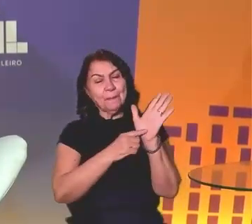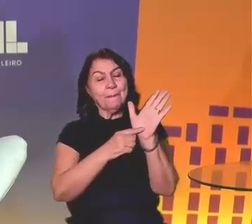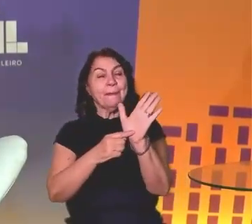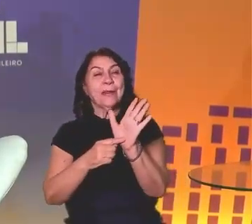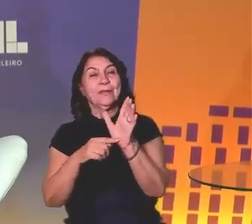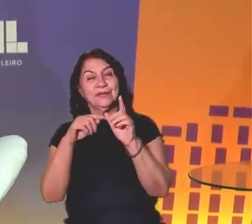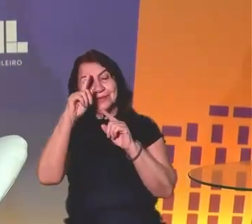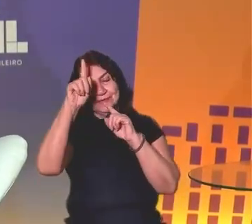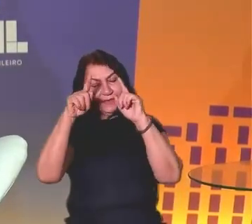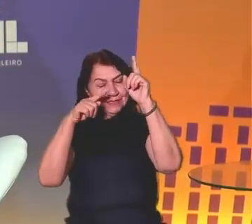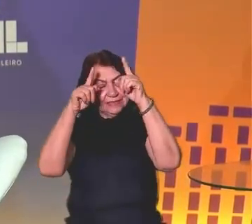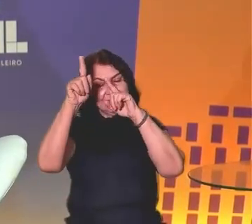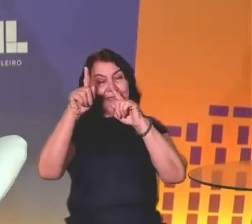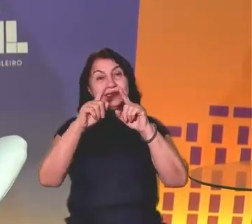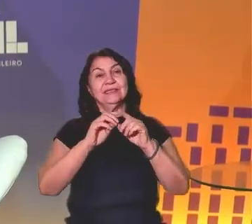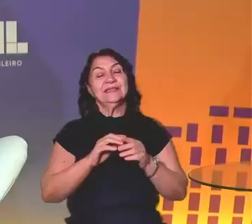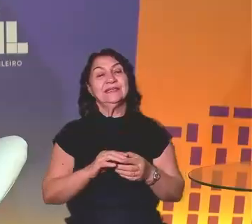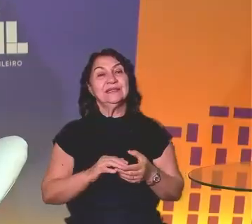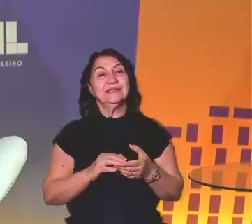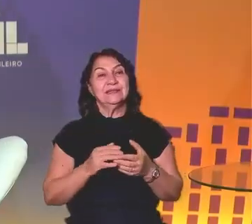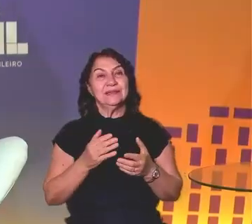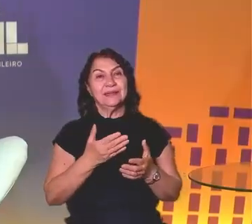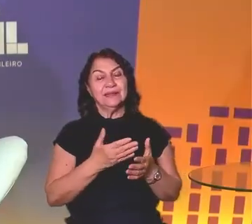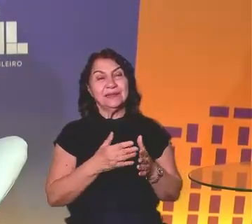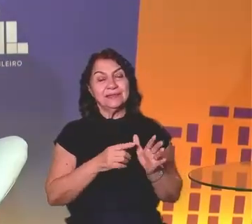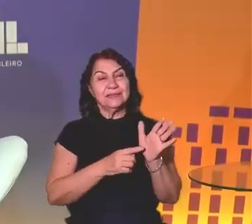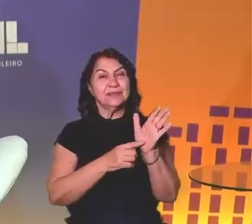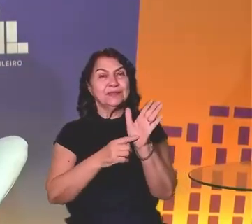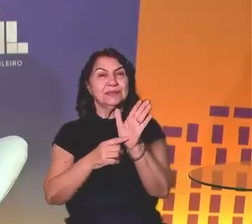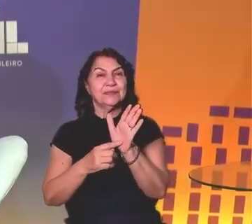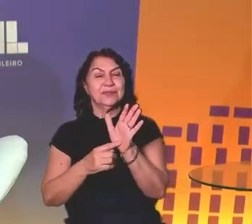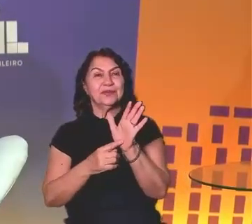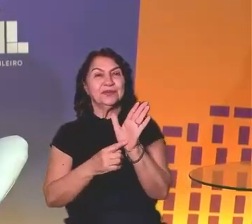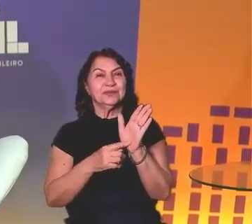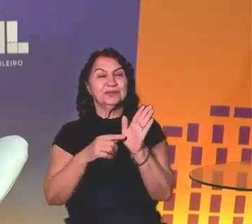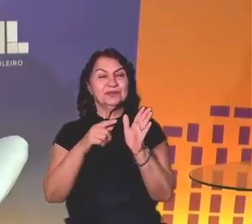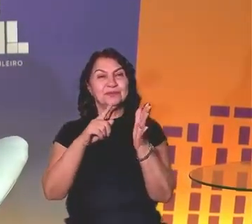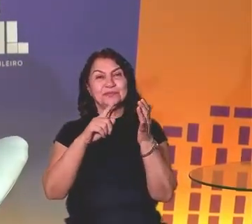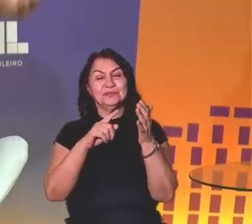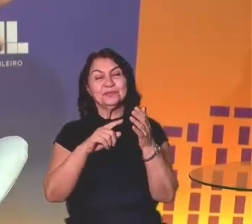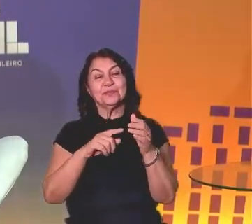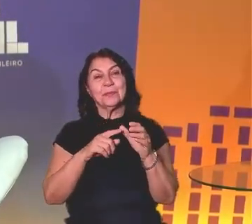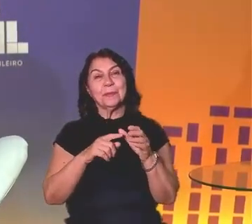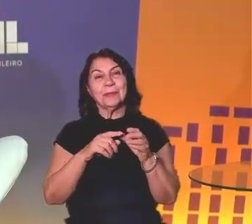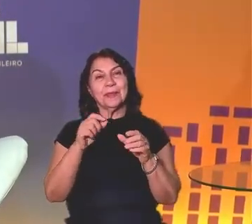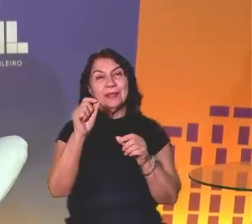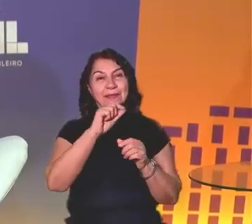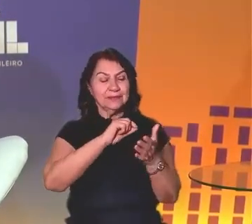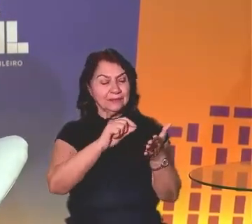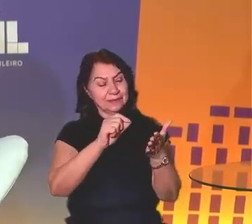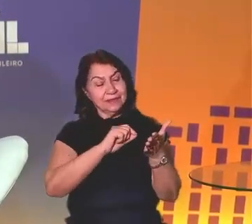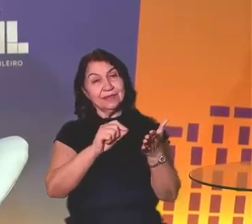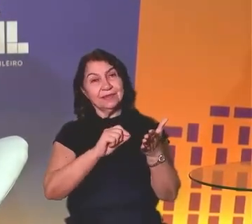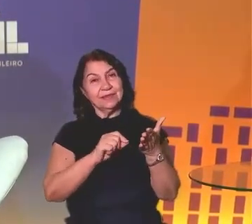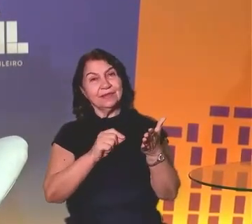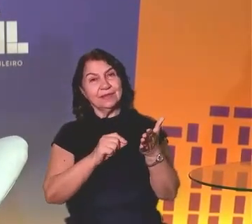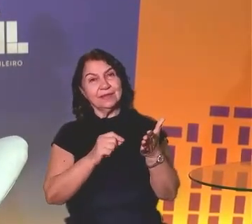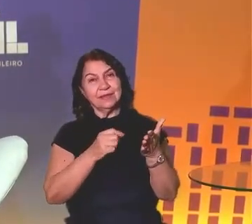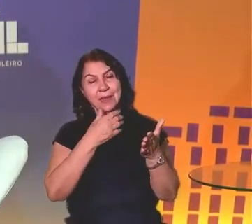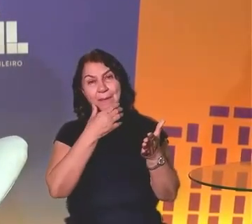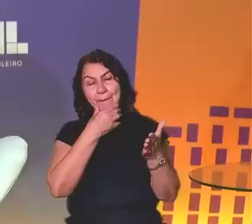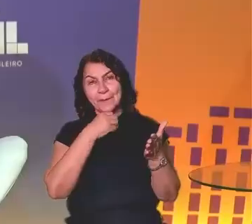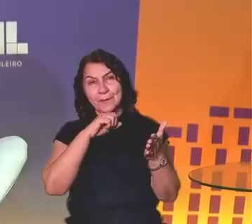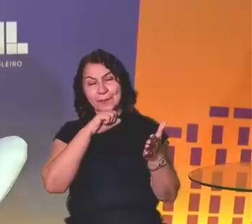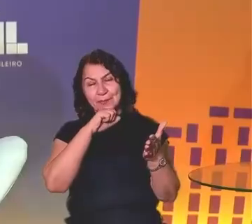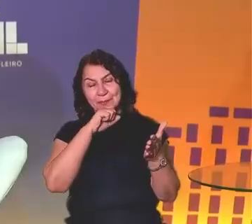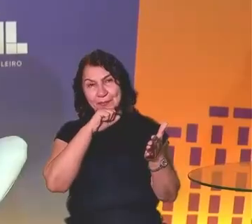várias ideias, coloco, por exemplo, uma letra do meu pai, que meu pai já faleceu, então assim, é uma letra que dói, e eu vejo